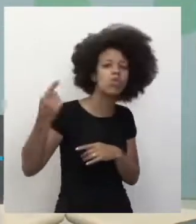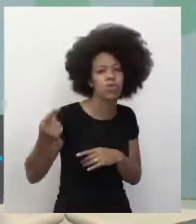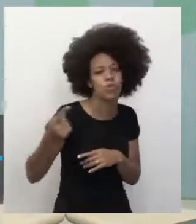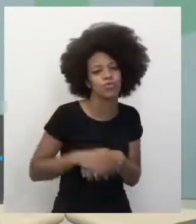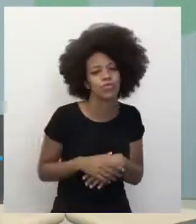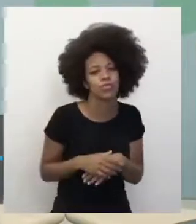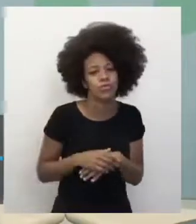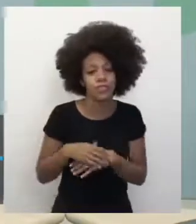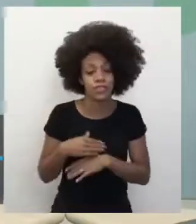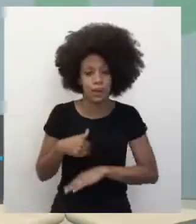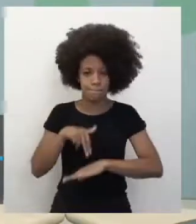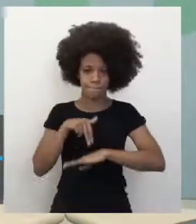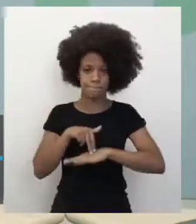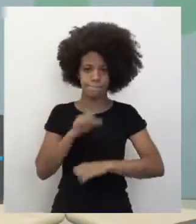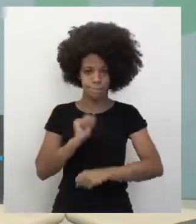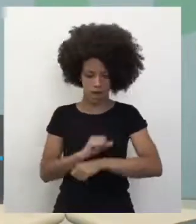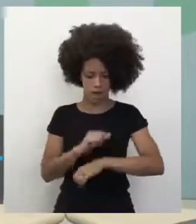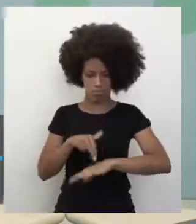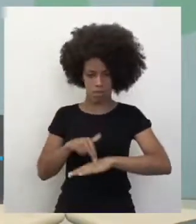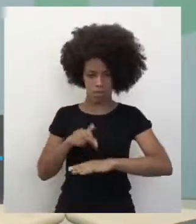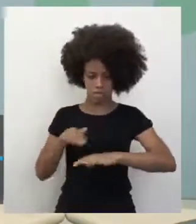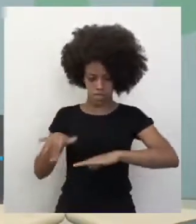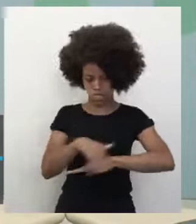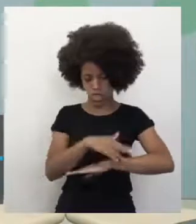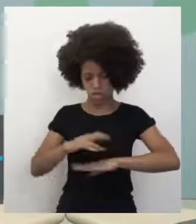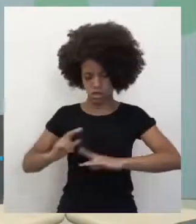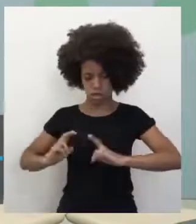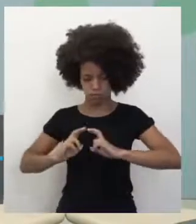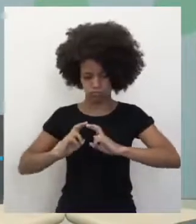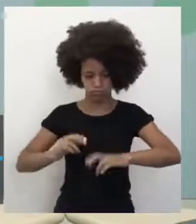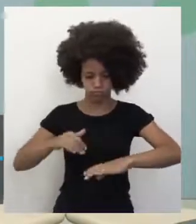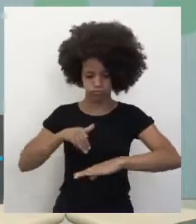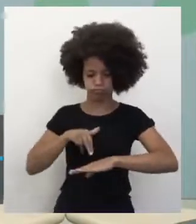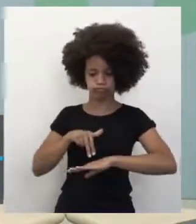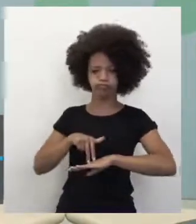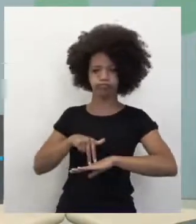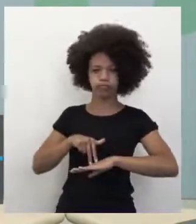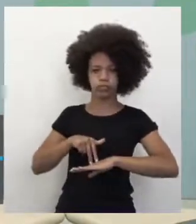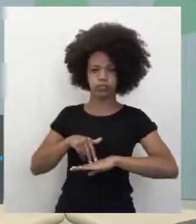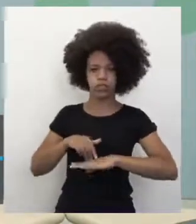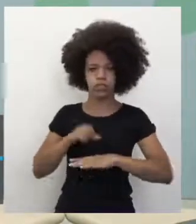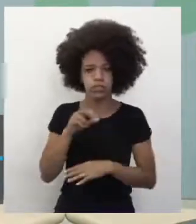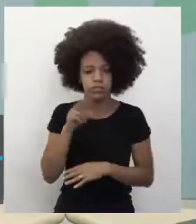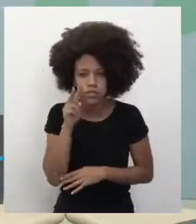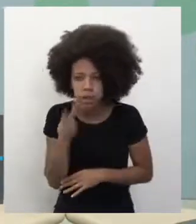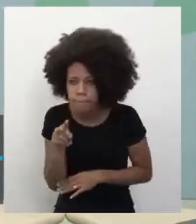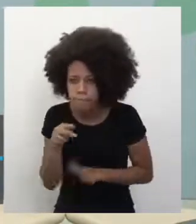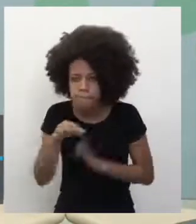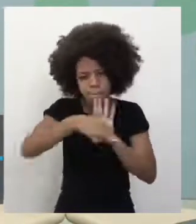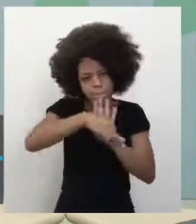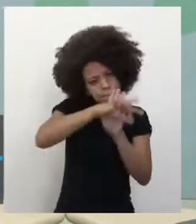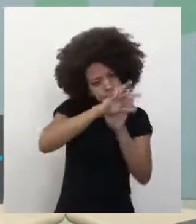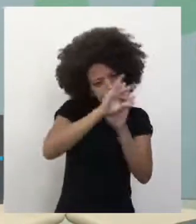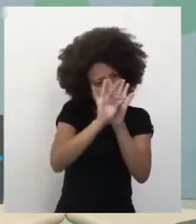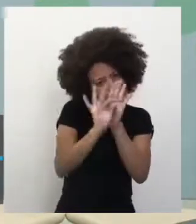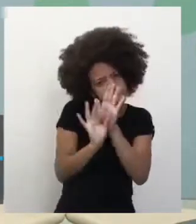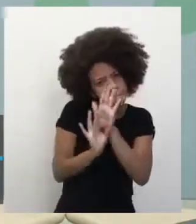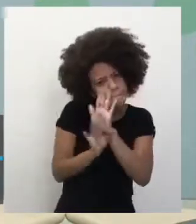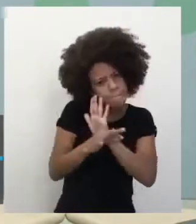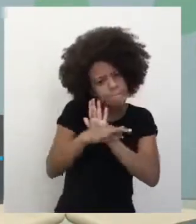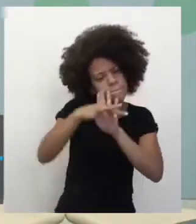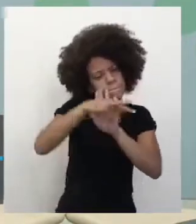tá parado na plataforma, né? Tem a linha do trem e... tá, né, o painel. E se você perceber, é um monte de quadradinho